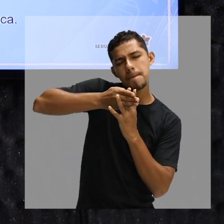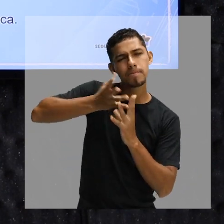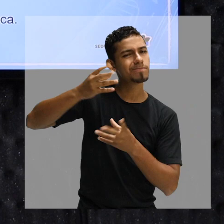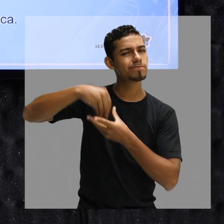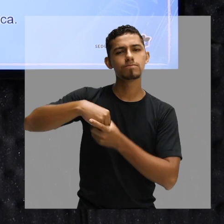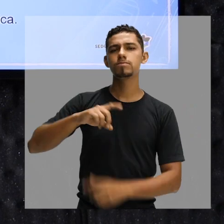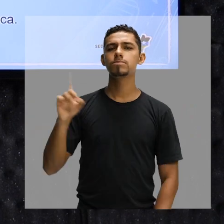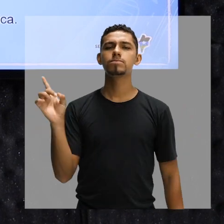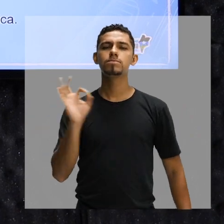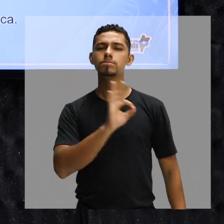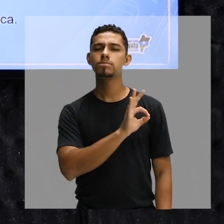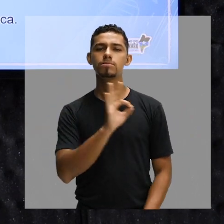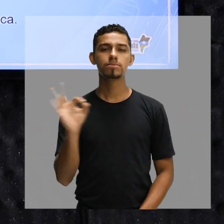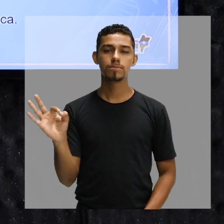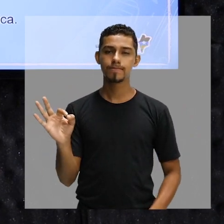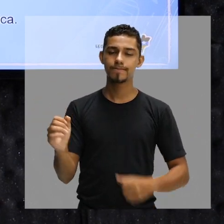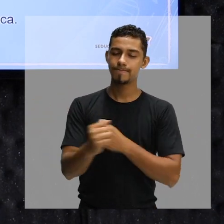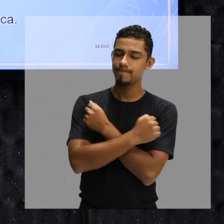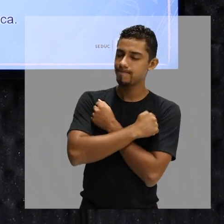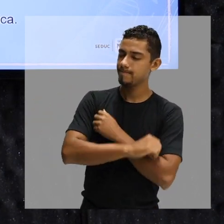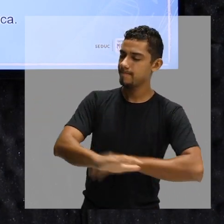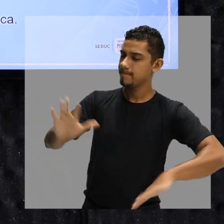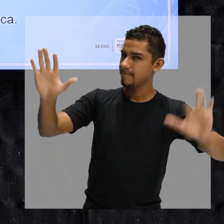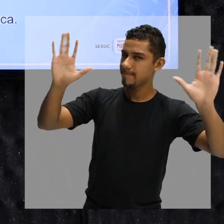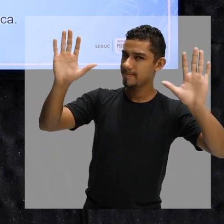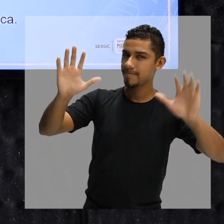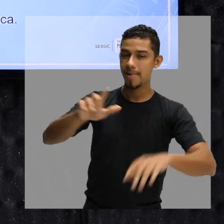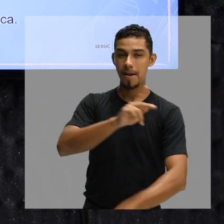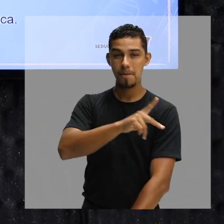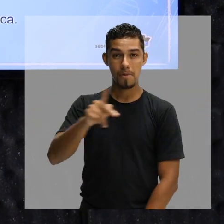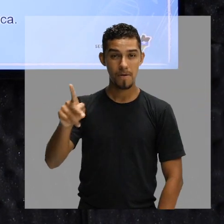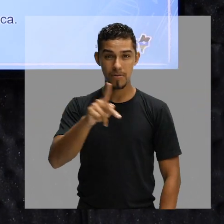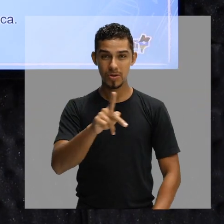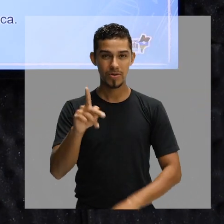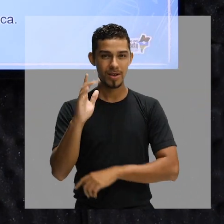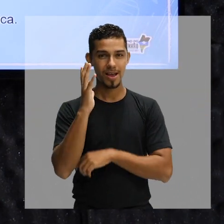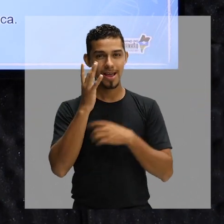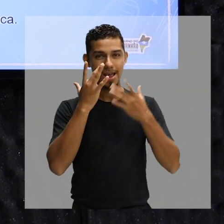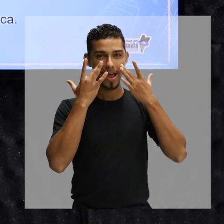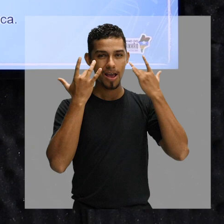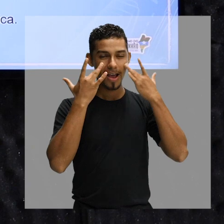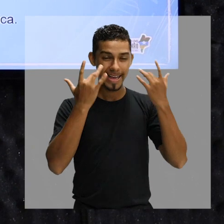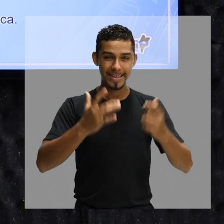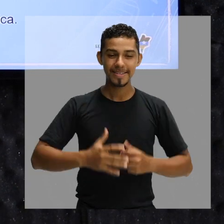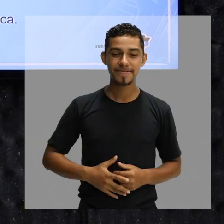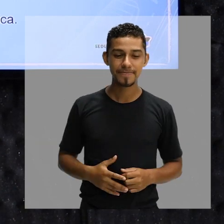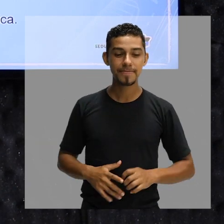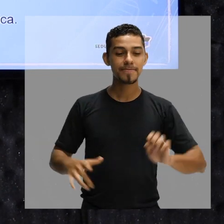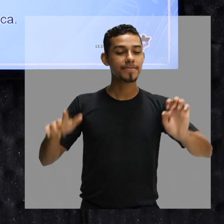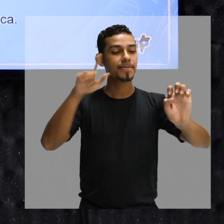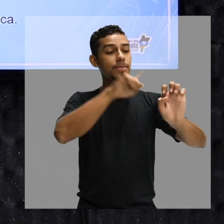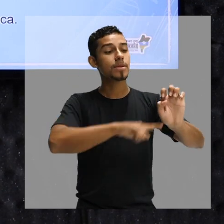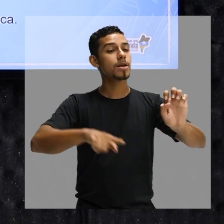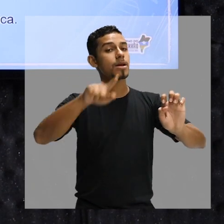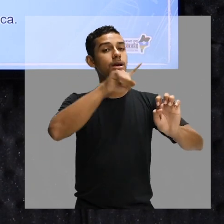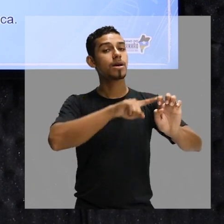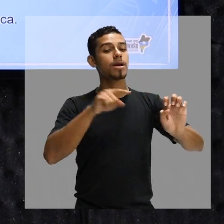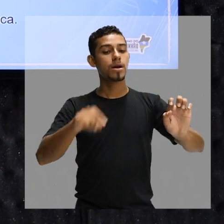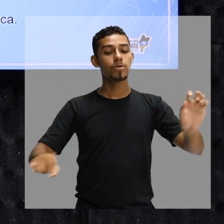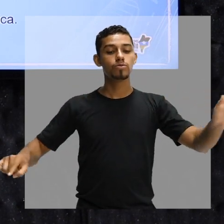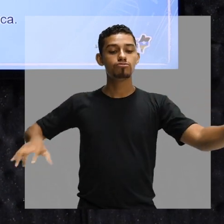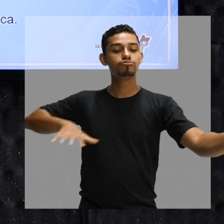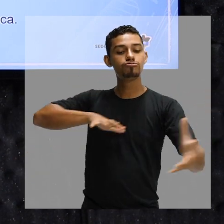também dentro deste processo. Um abraço aos nossos professores de arte. Tá? Letra E, Revolução